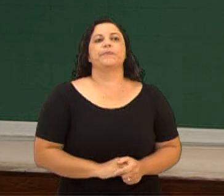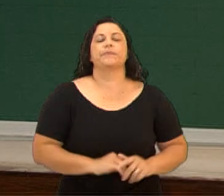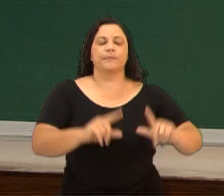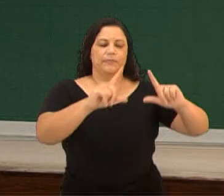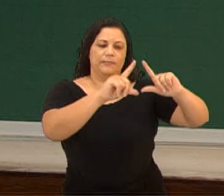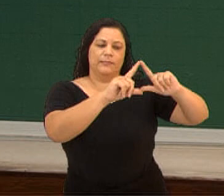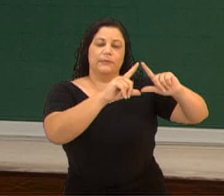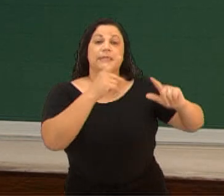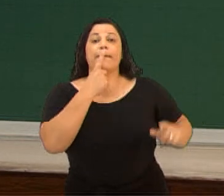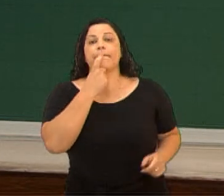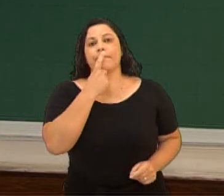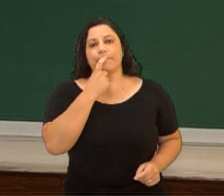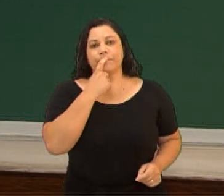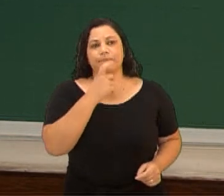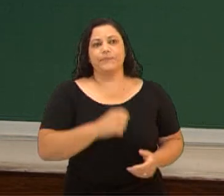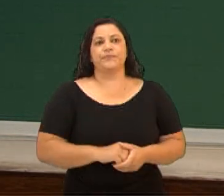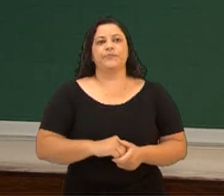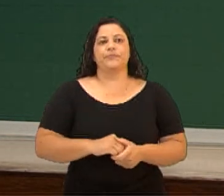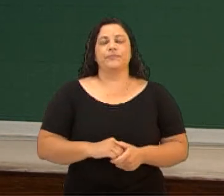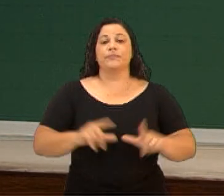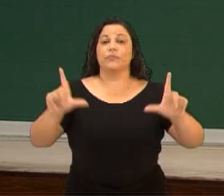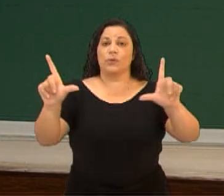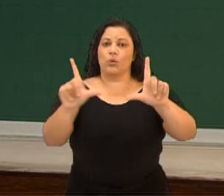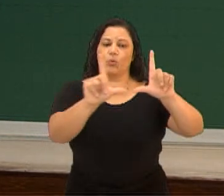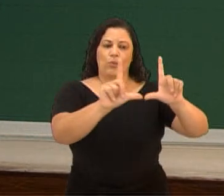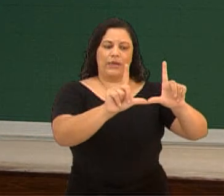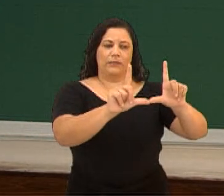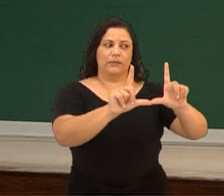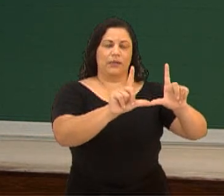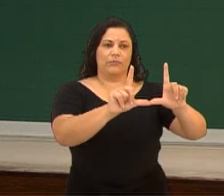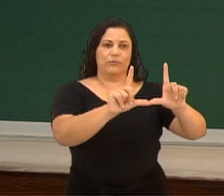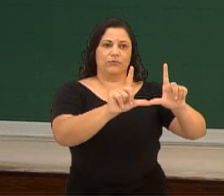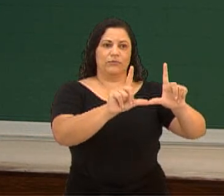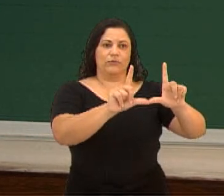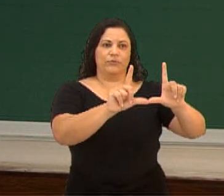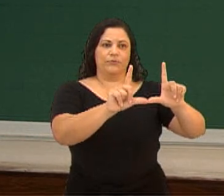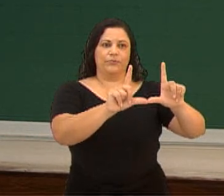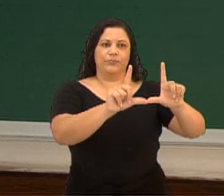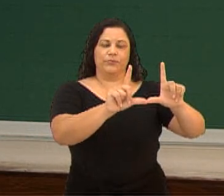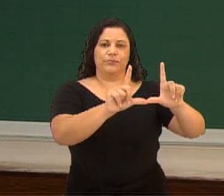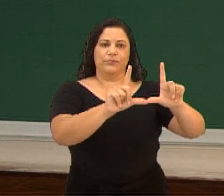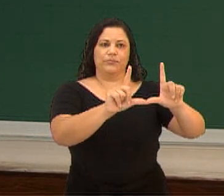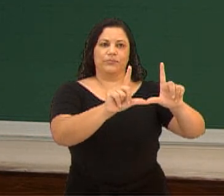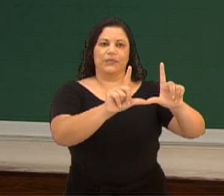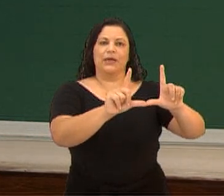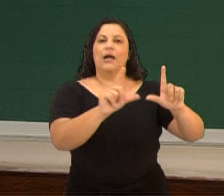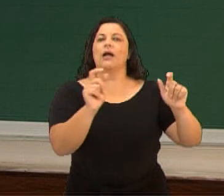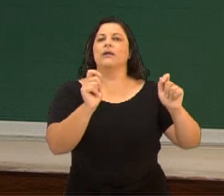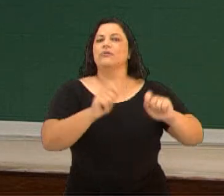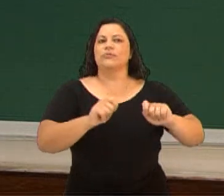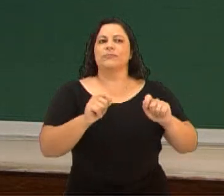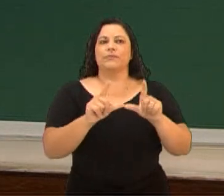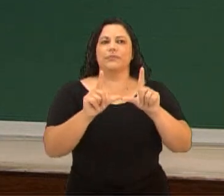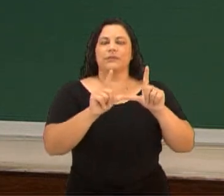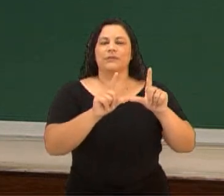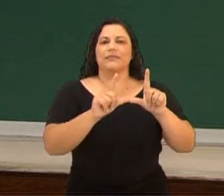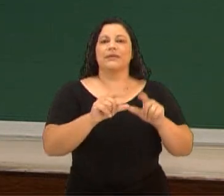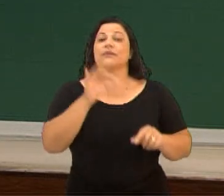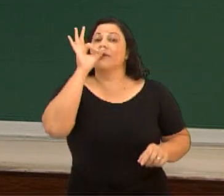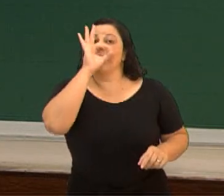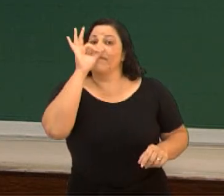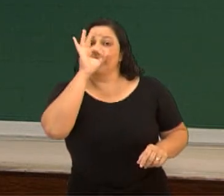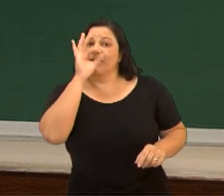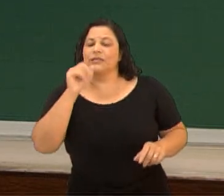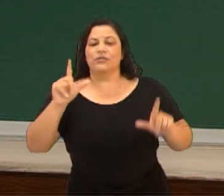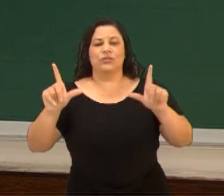em vermelho, um quadrado que está aqui em verde e um retângulo que está em